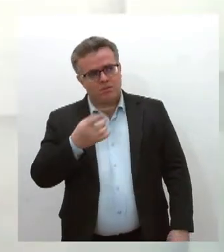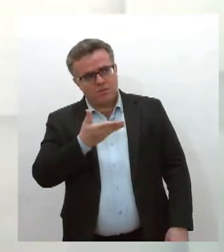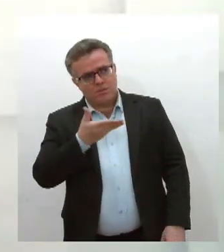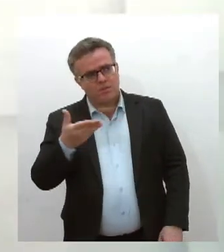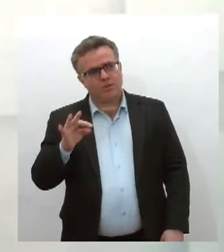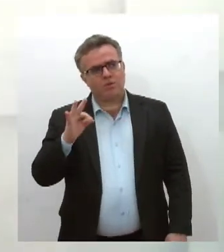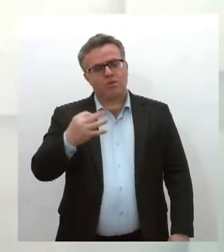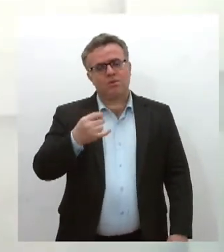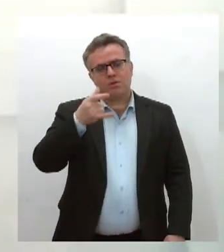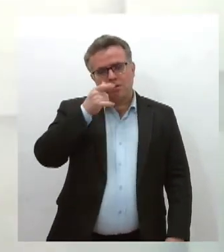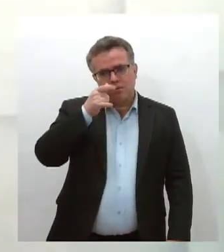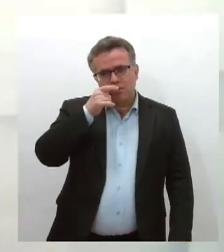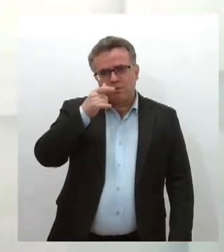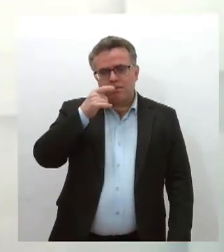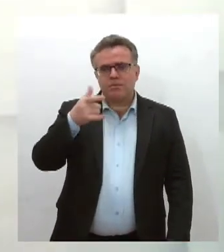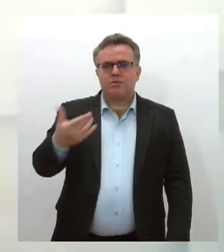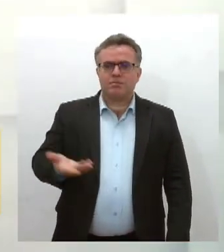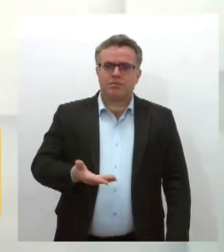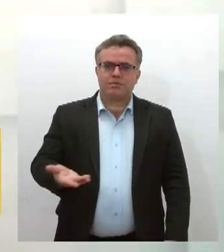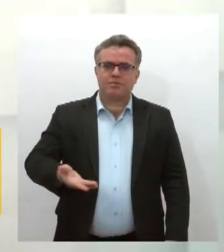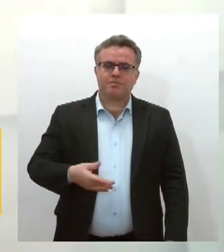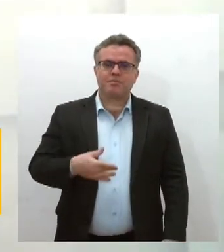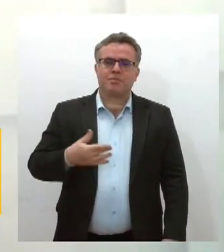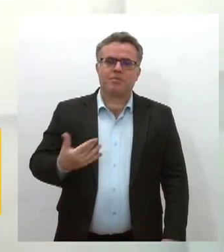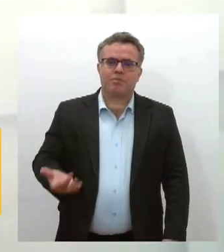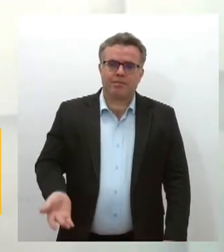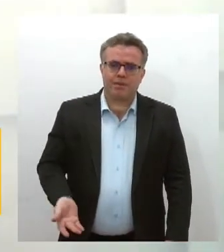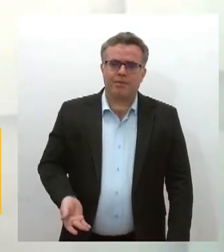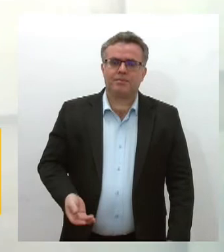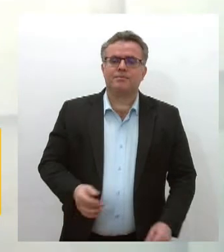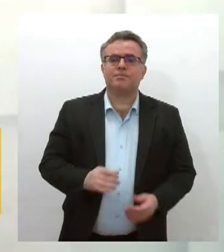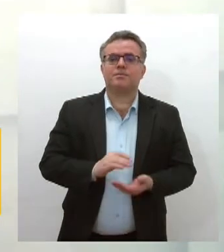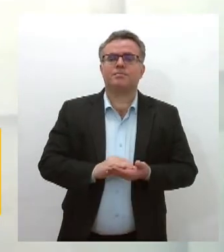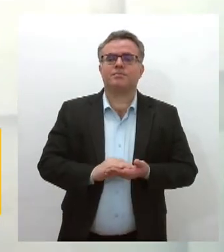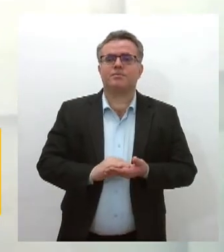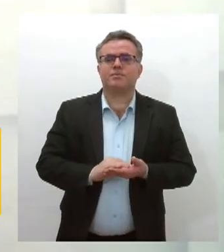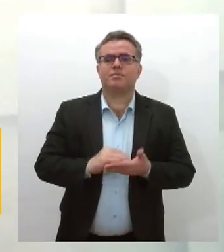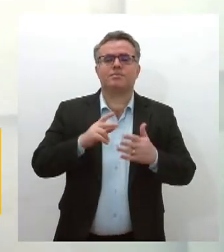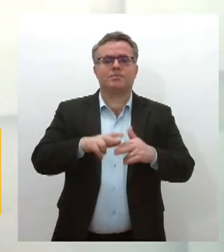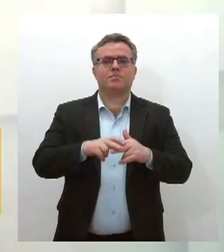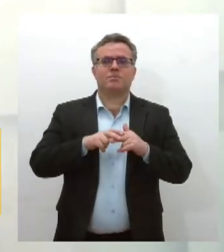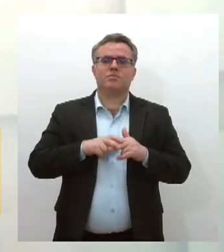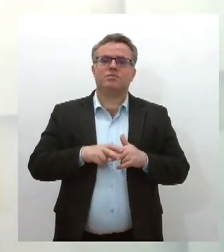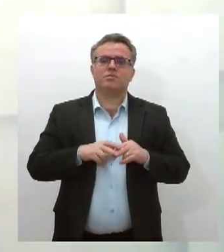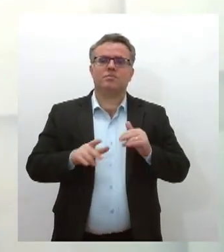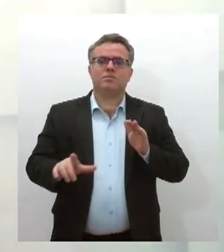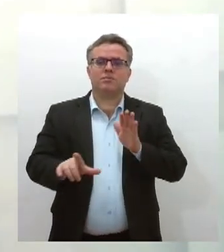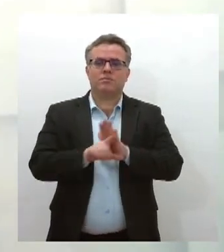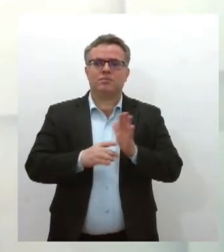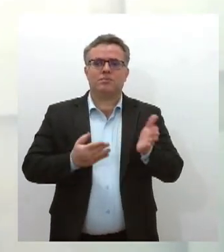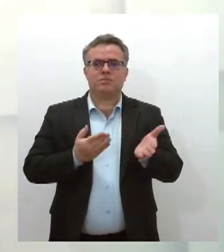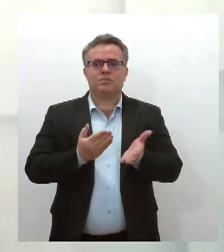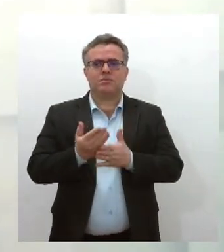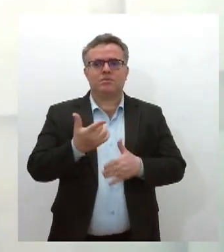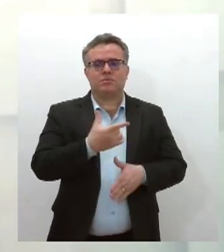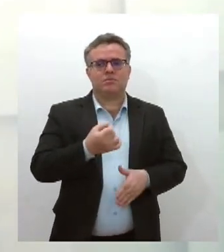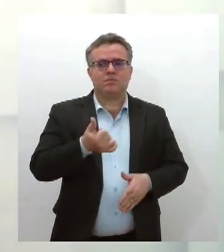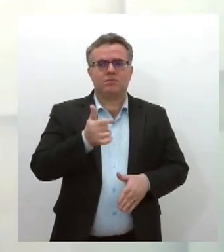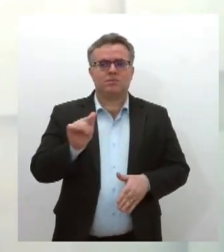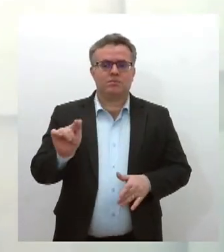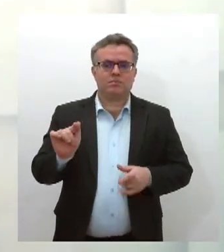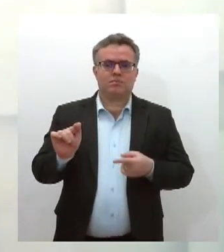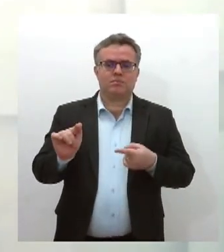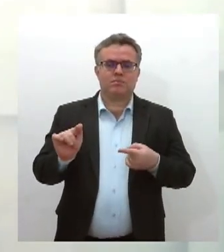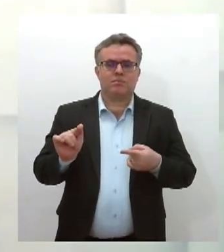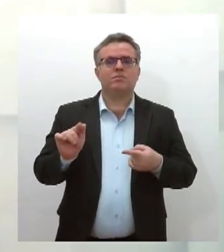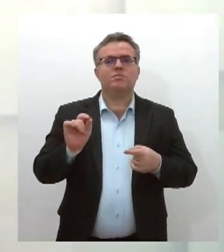todo mundo que está acompanhando a participação da Agência de Notícias Alese. Denise, essa lei ela foi aprovada em 2017 e faz